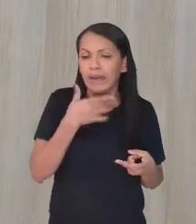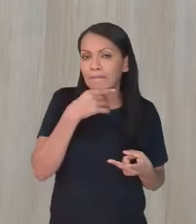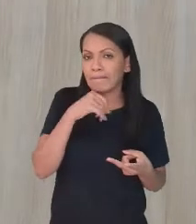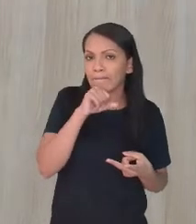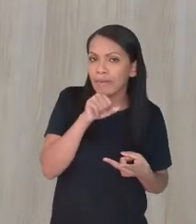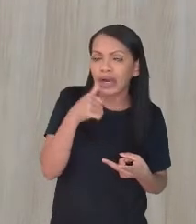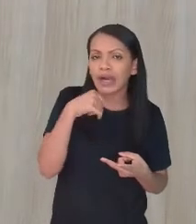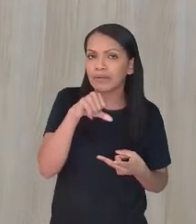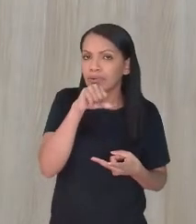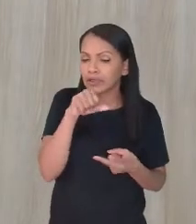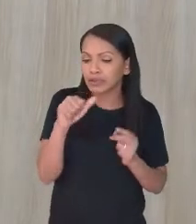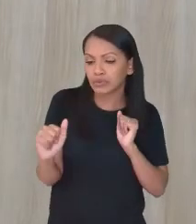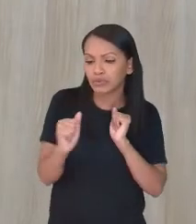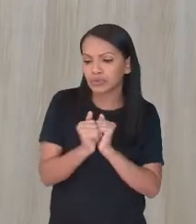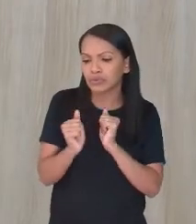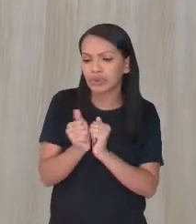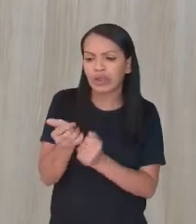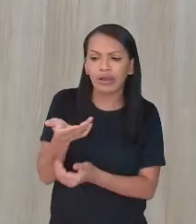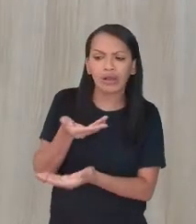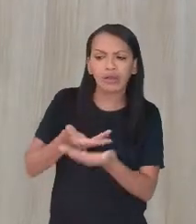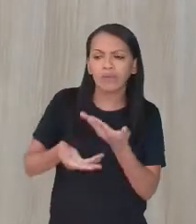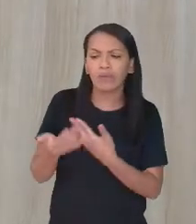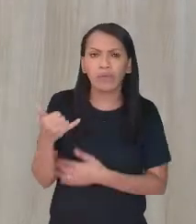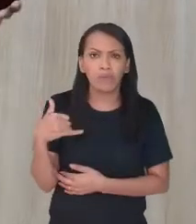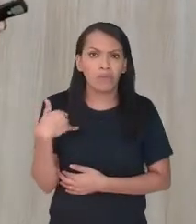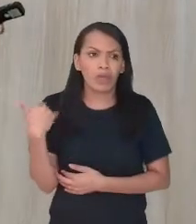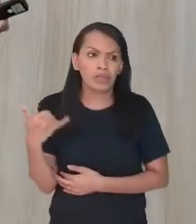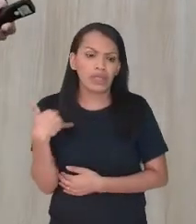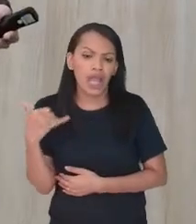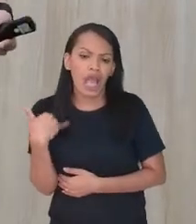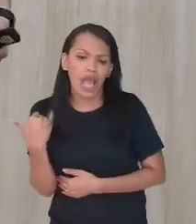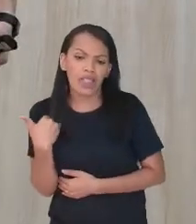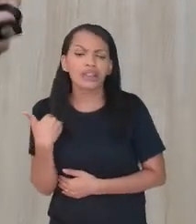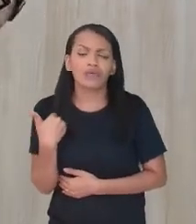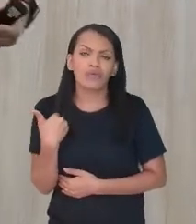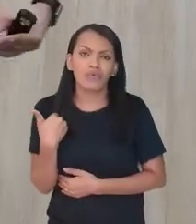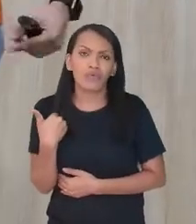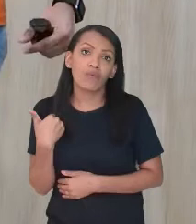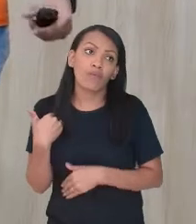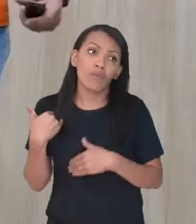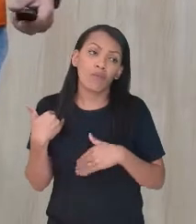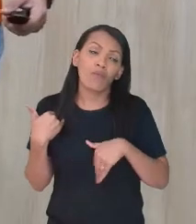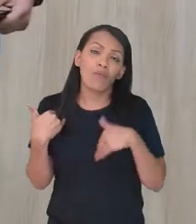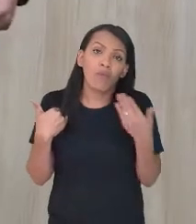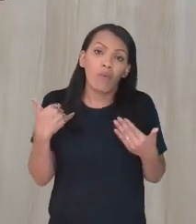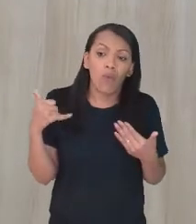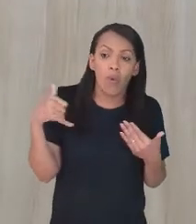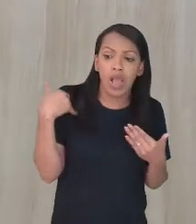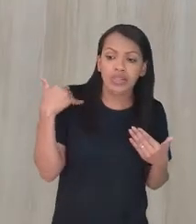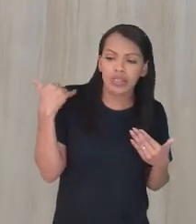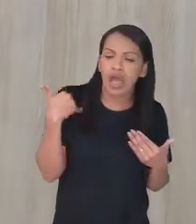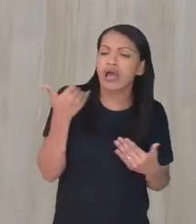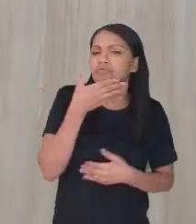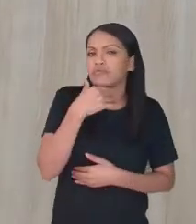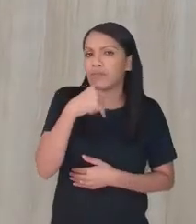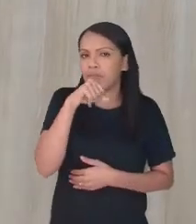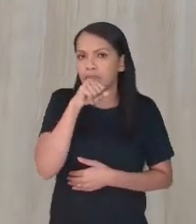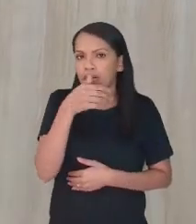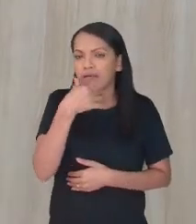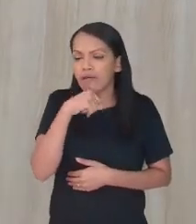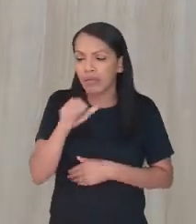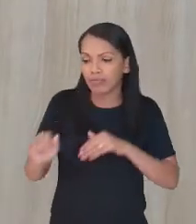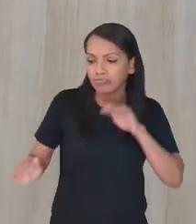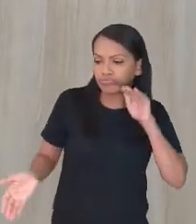pais, relacionando a sua idade com a idade dos seus pais. E aí é que entra a magia da matemática, né? Você